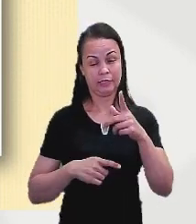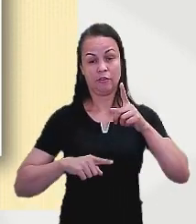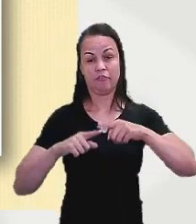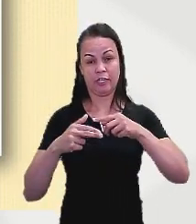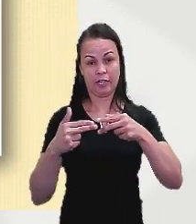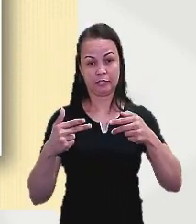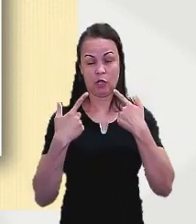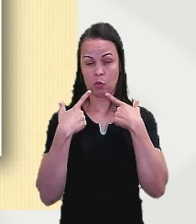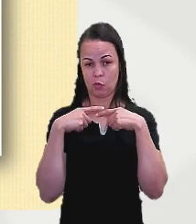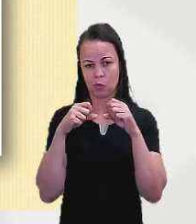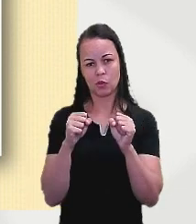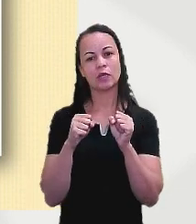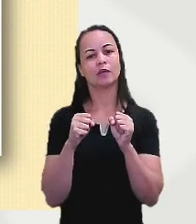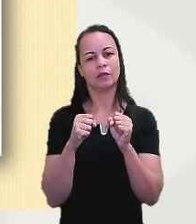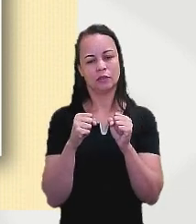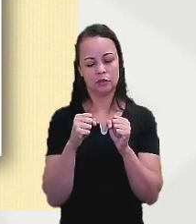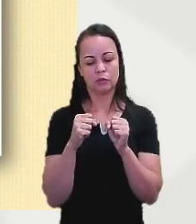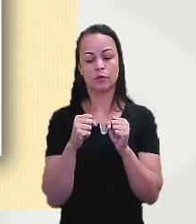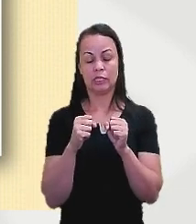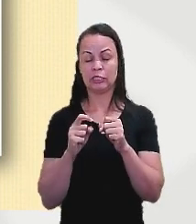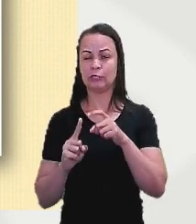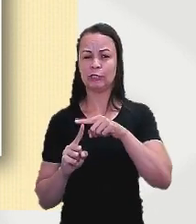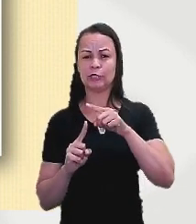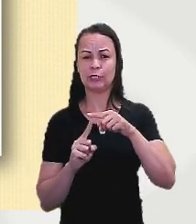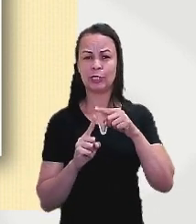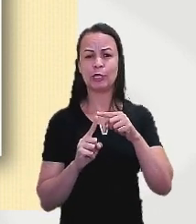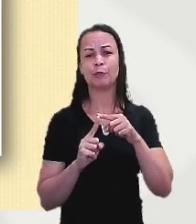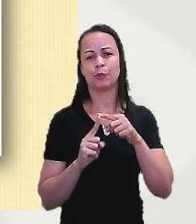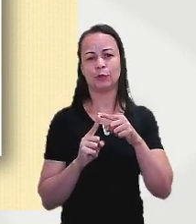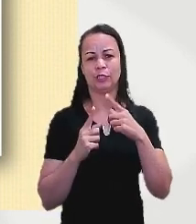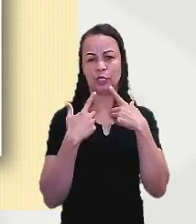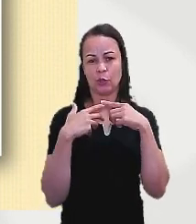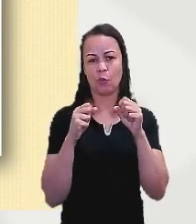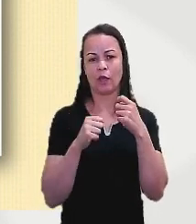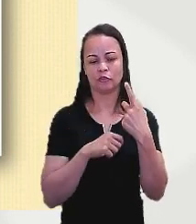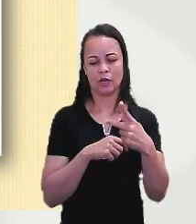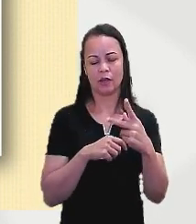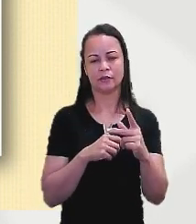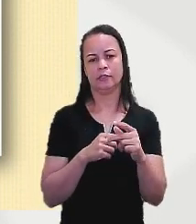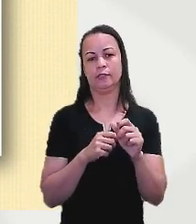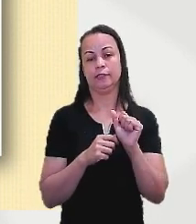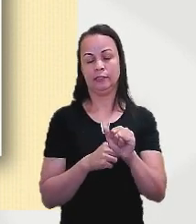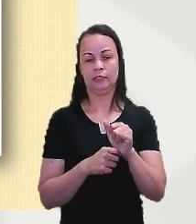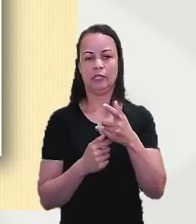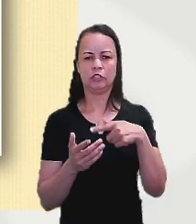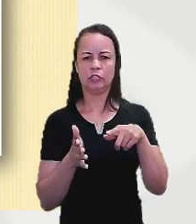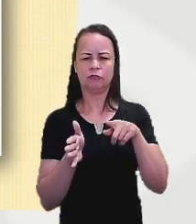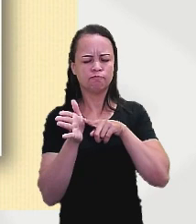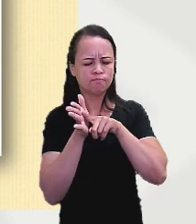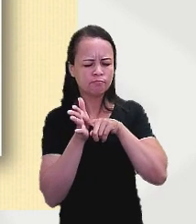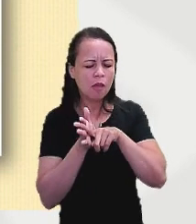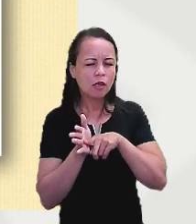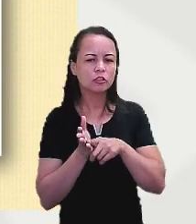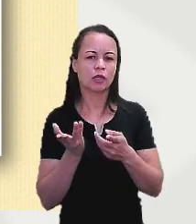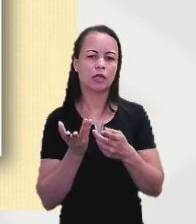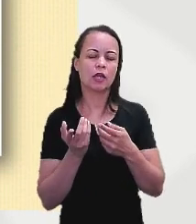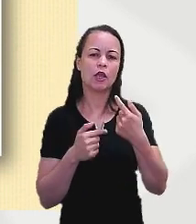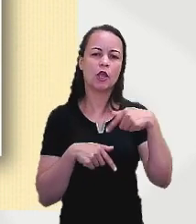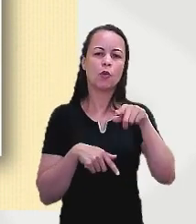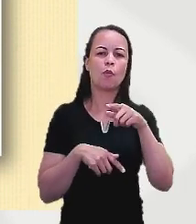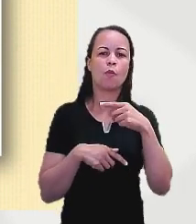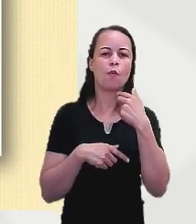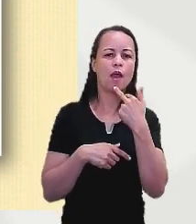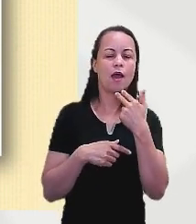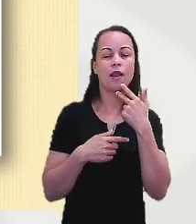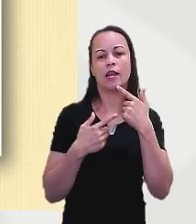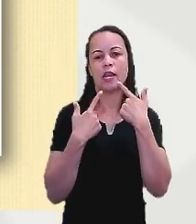variação linguística. Que tipo de linguagem é essa? Se a gente for analisar, é uma linguagem do campo,